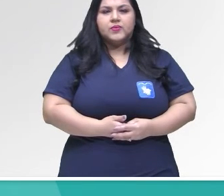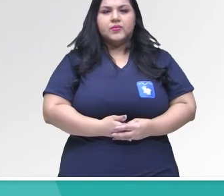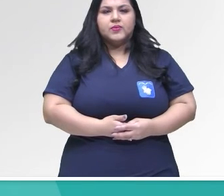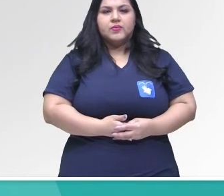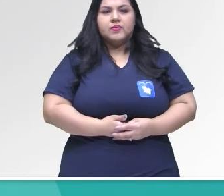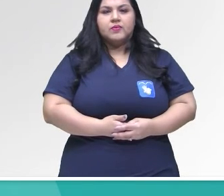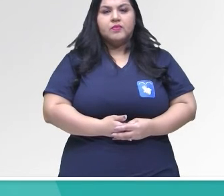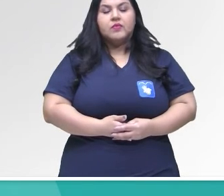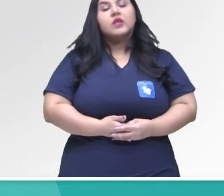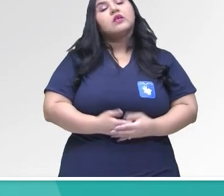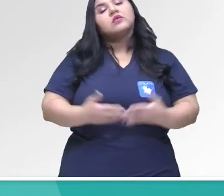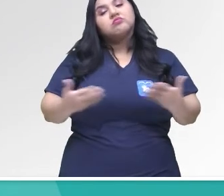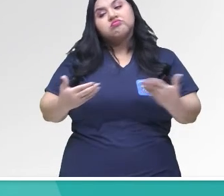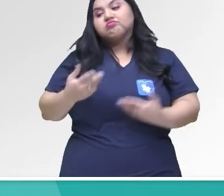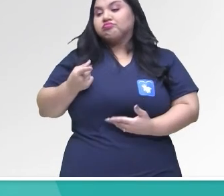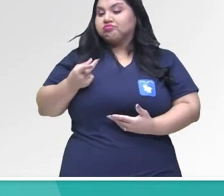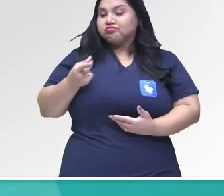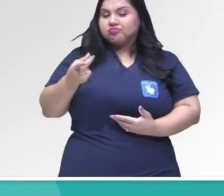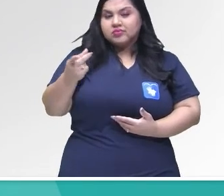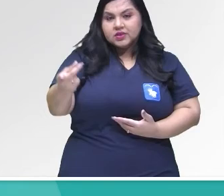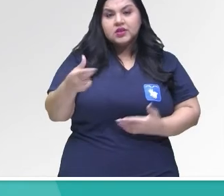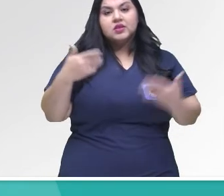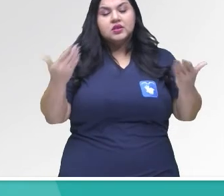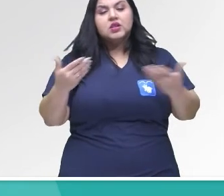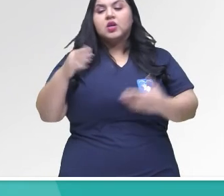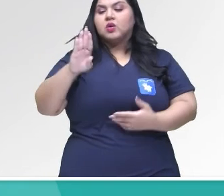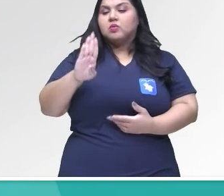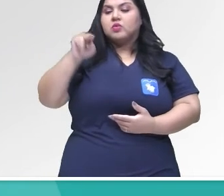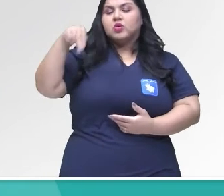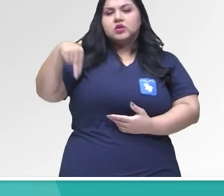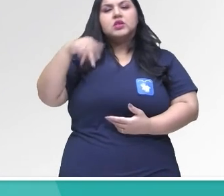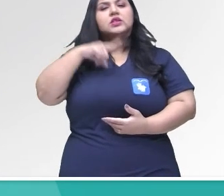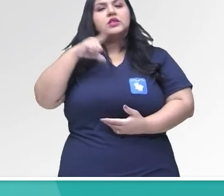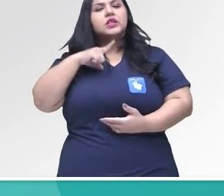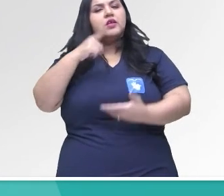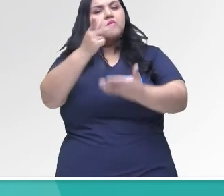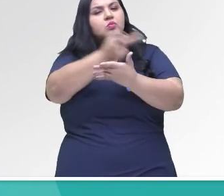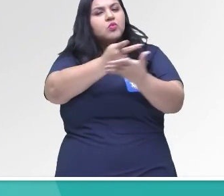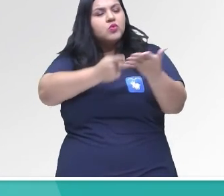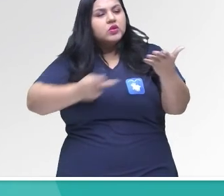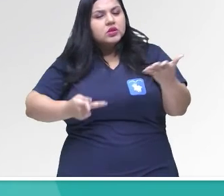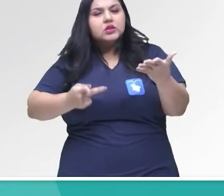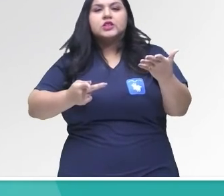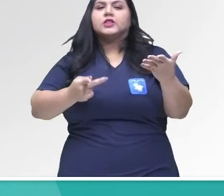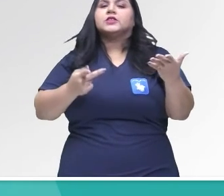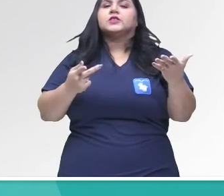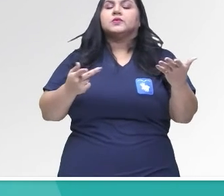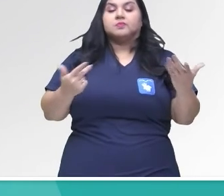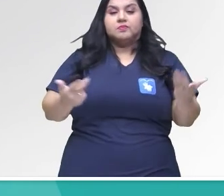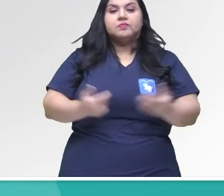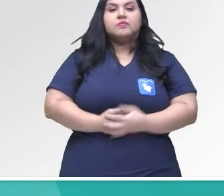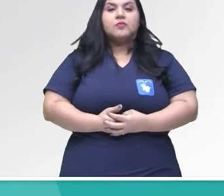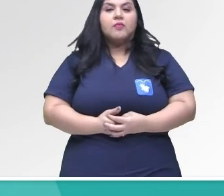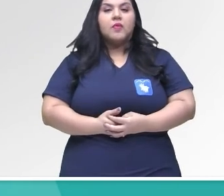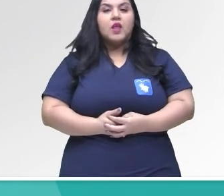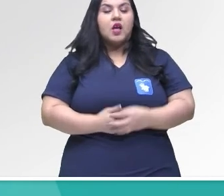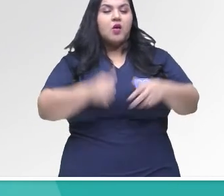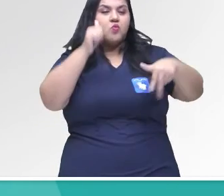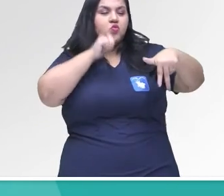Que ele seja eterno. Então, a Bossa Nova, ela traz essa poesia. Como eu falei para vocês, Garota de Ipanema é